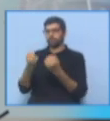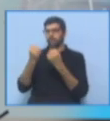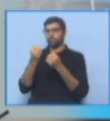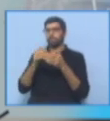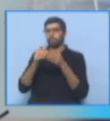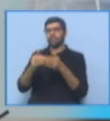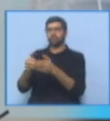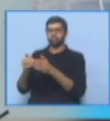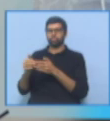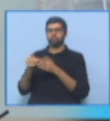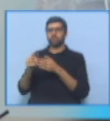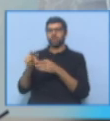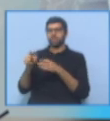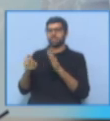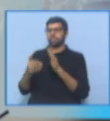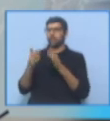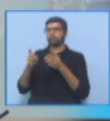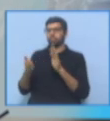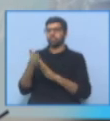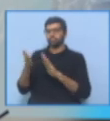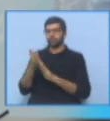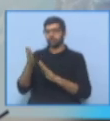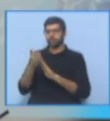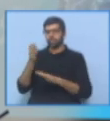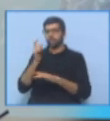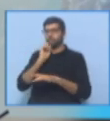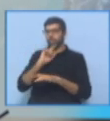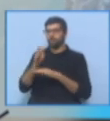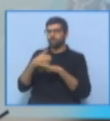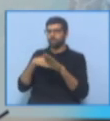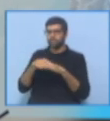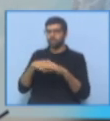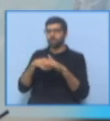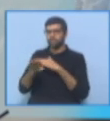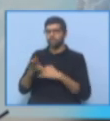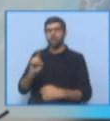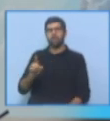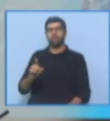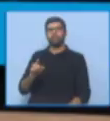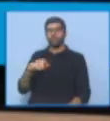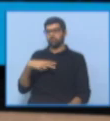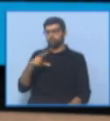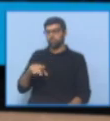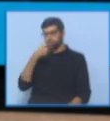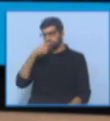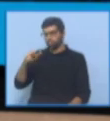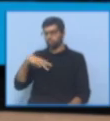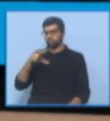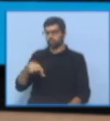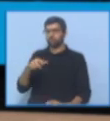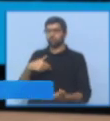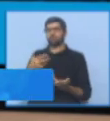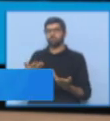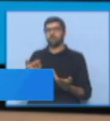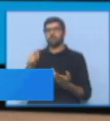dois barcos, essa ajuda de emergência que é possível prestar? Portugal e os portugueses, e